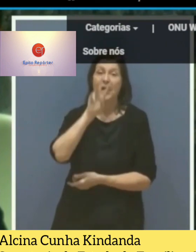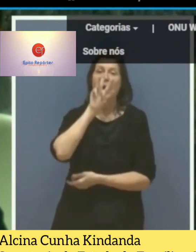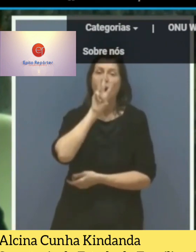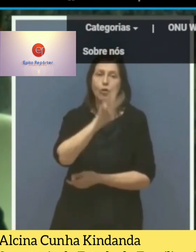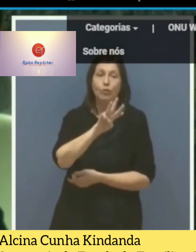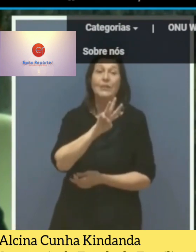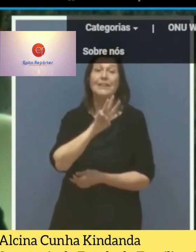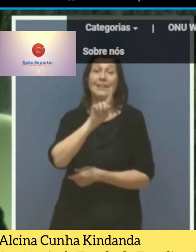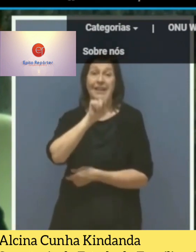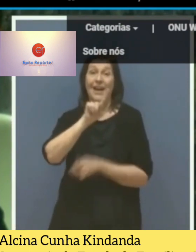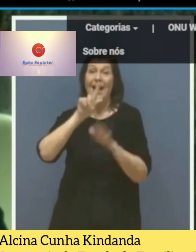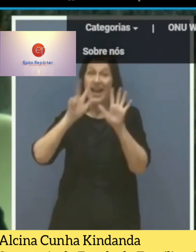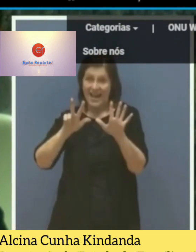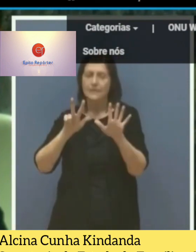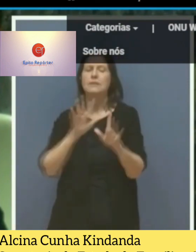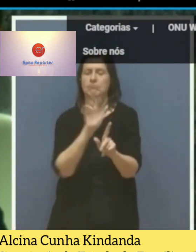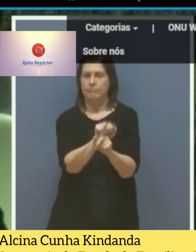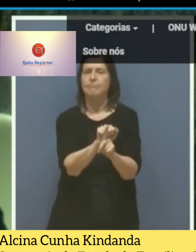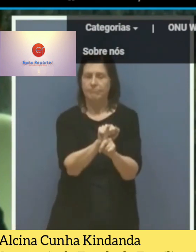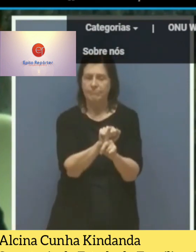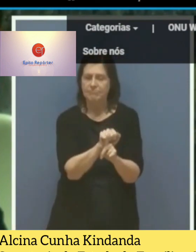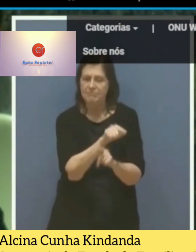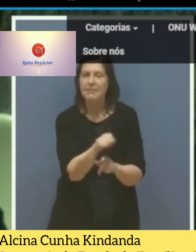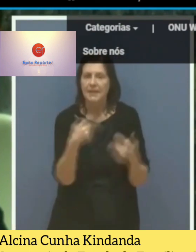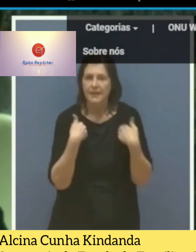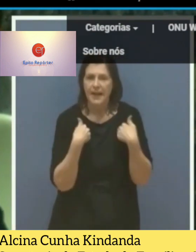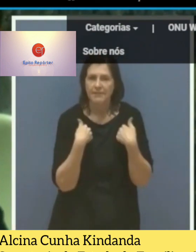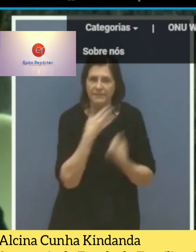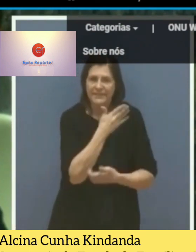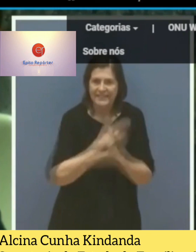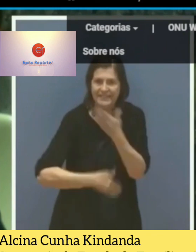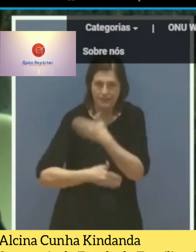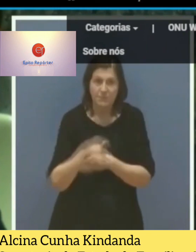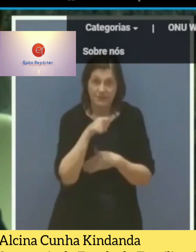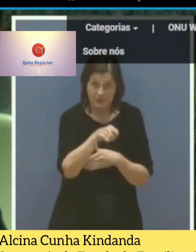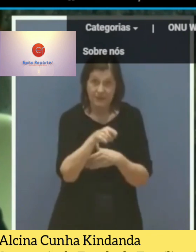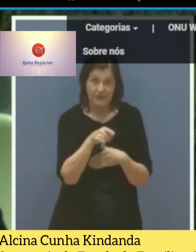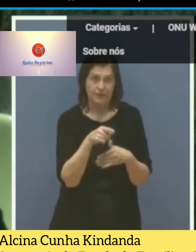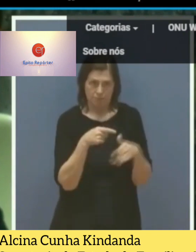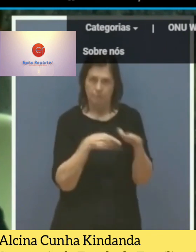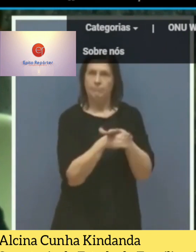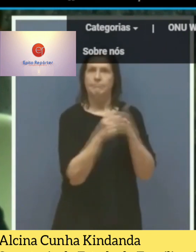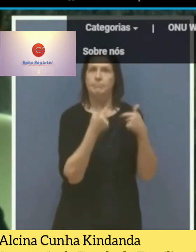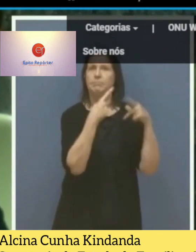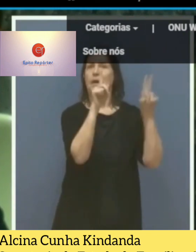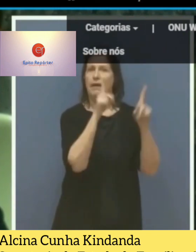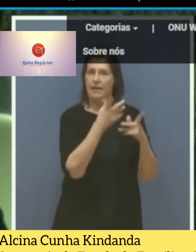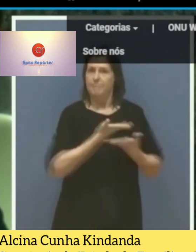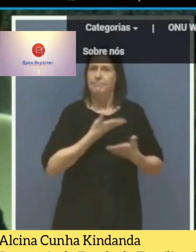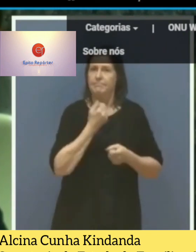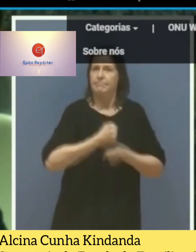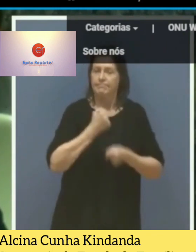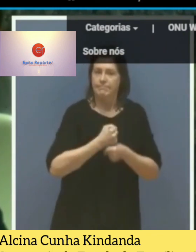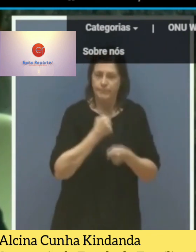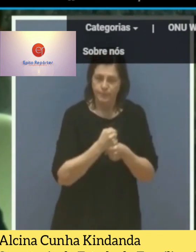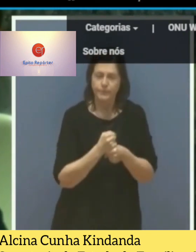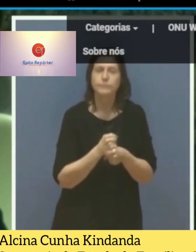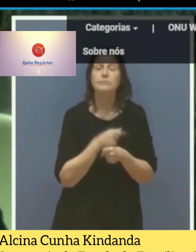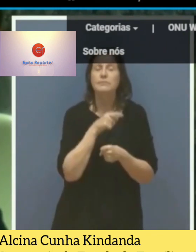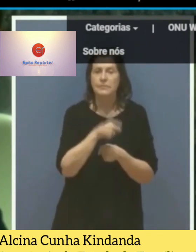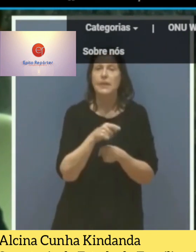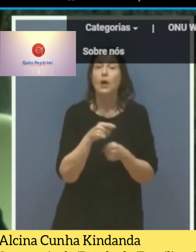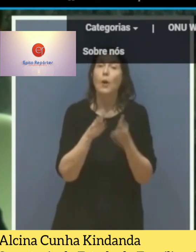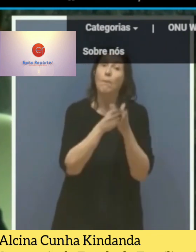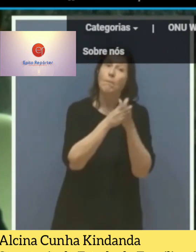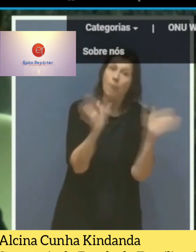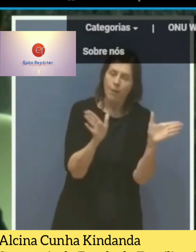integram pessoas com deficiência com acesso ao emprego o setor público absoluto 152 suas com deficiência